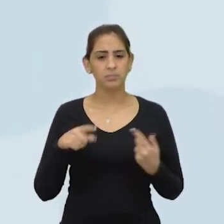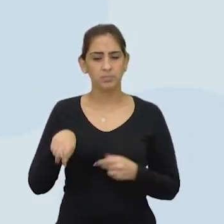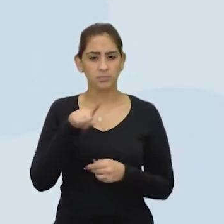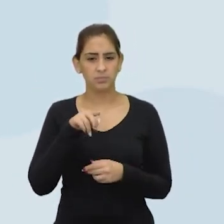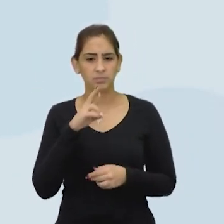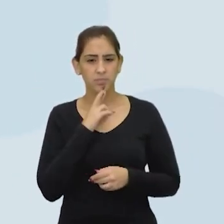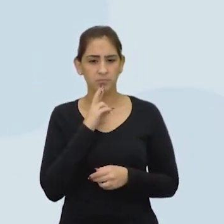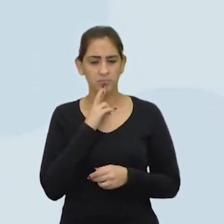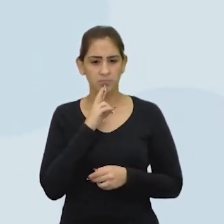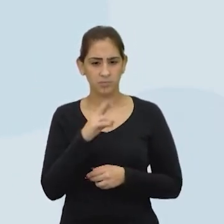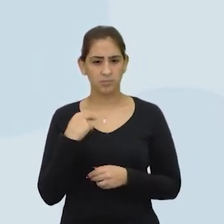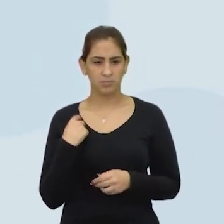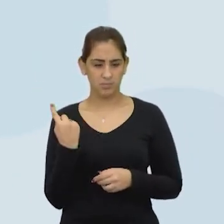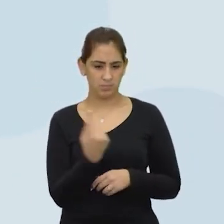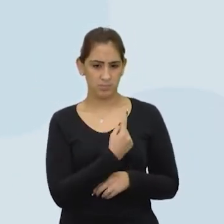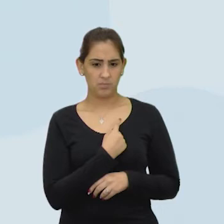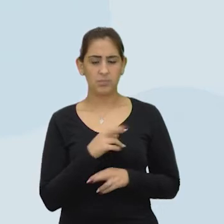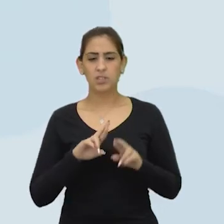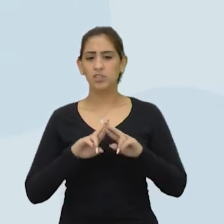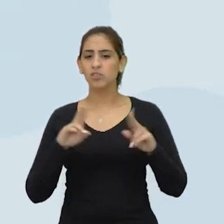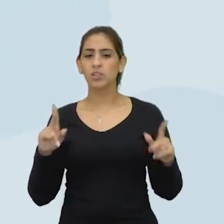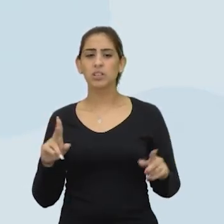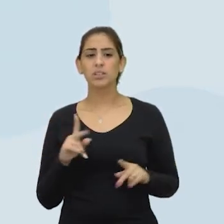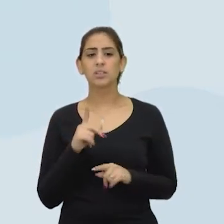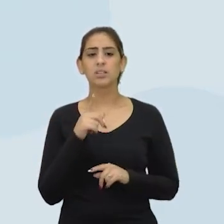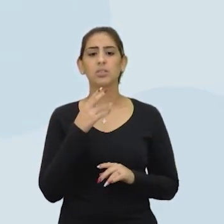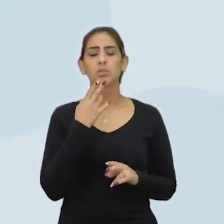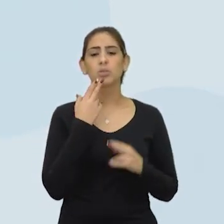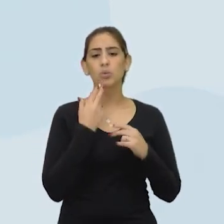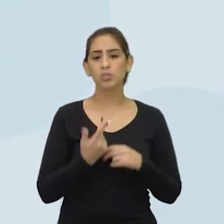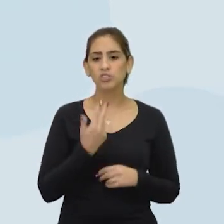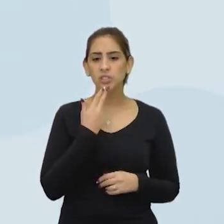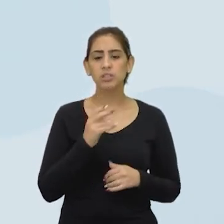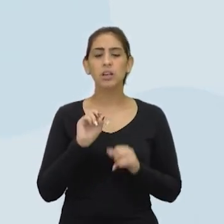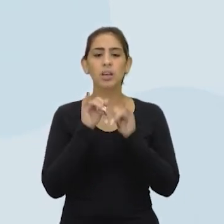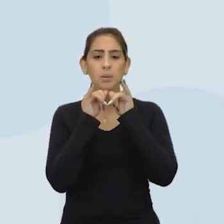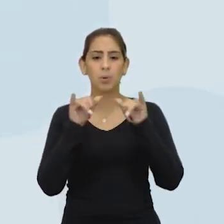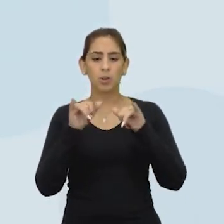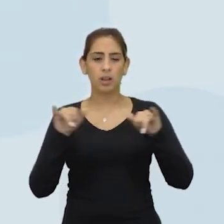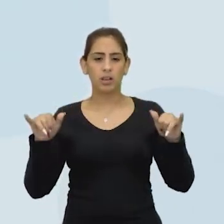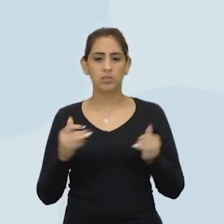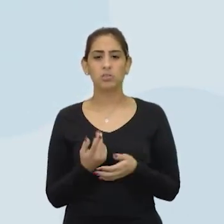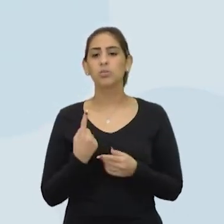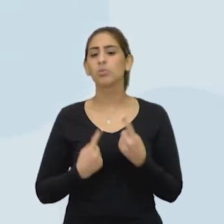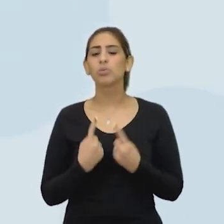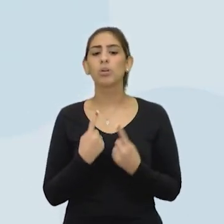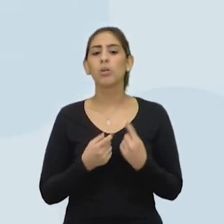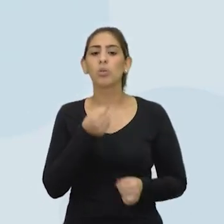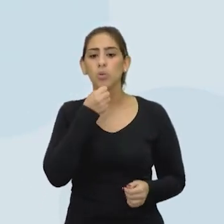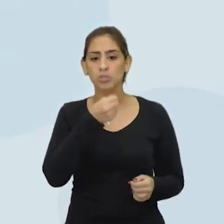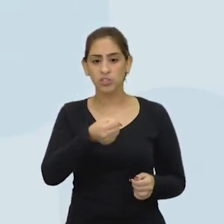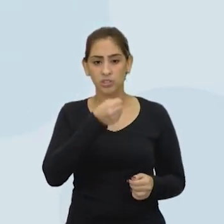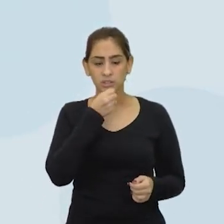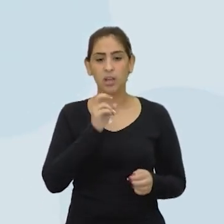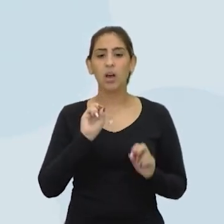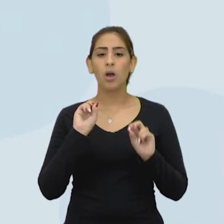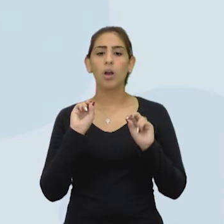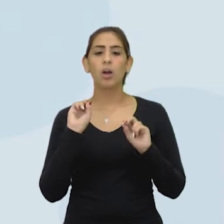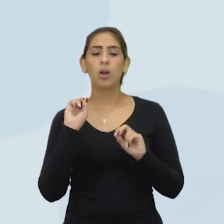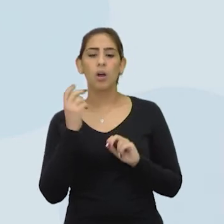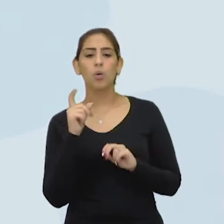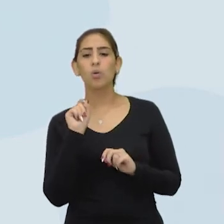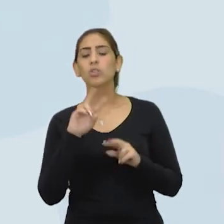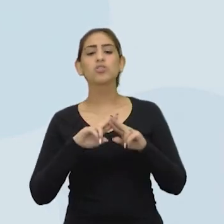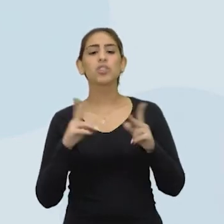para nós a diferença entre notícia e reportagem. Qual é a diferença entre notícia e reportagem?